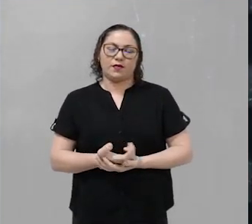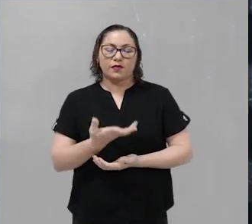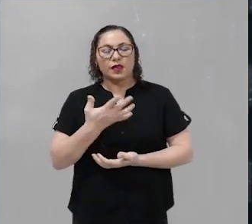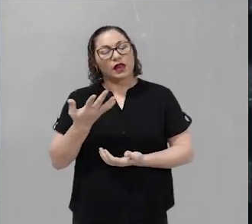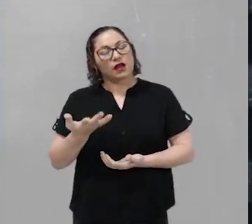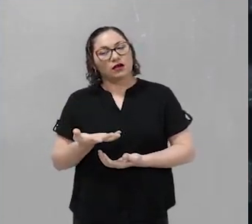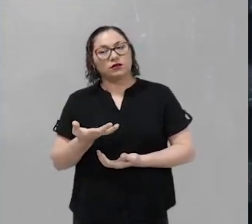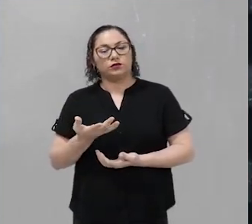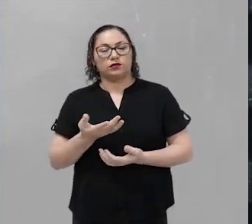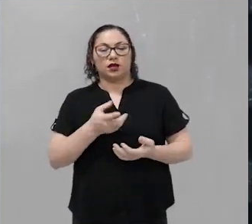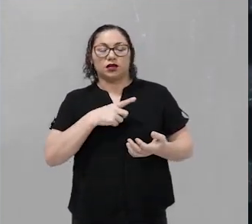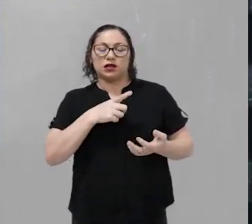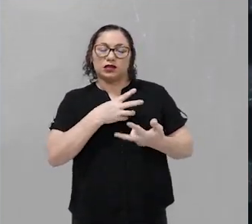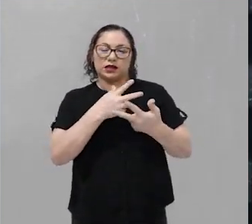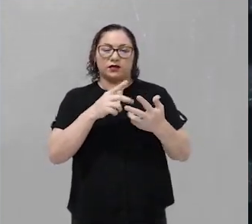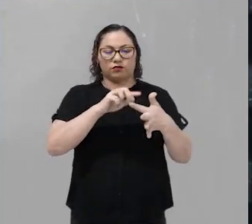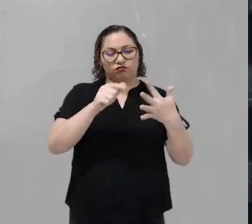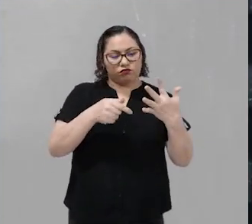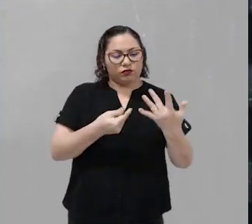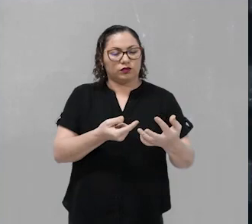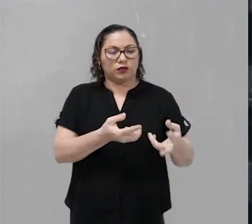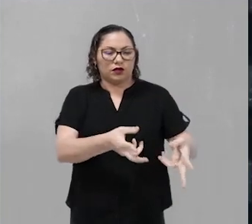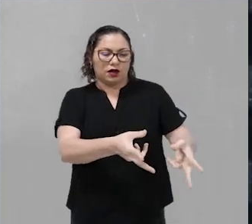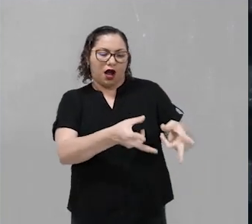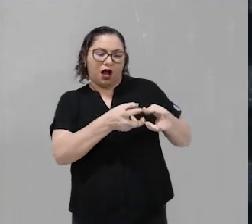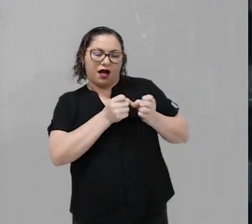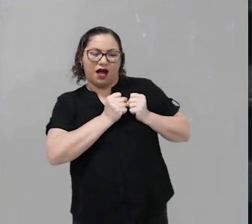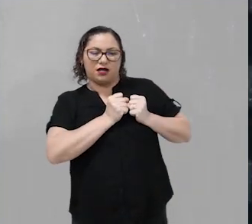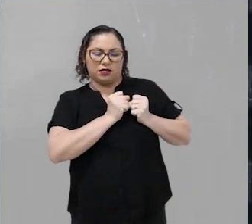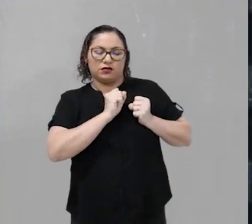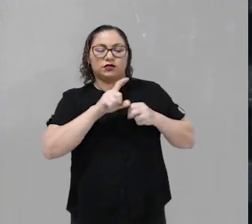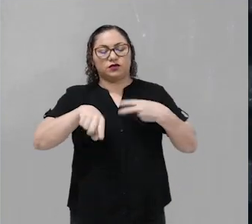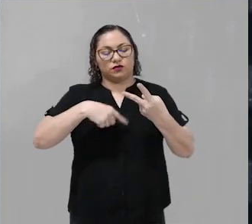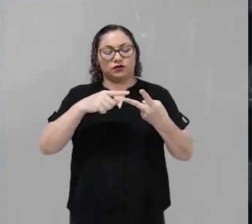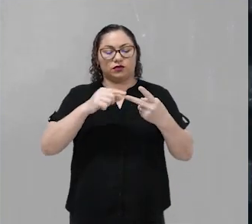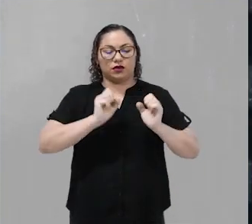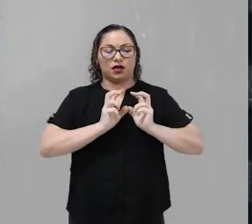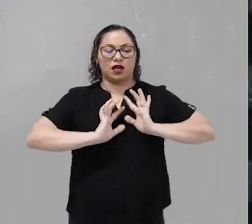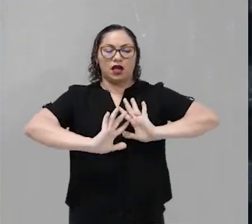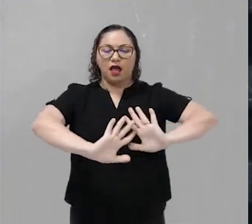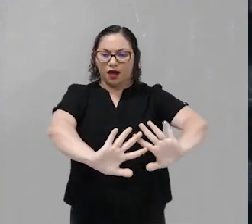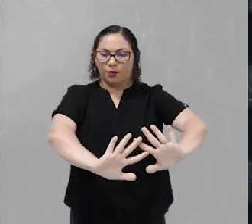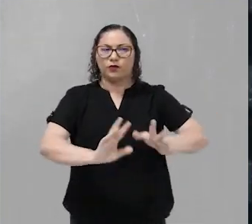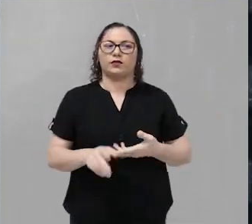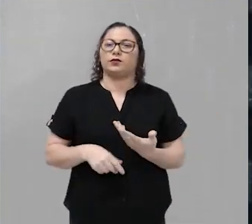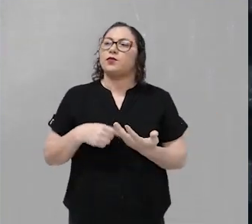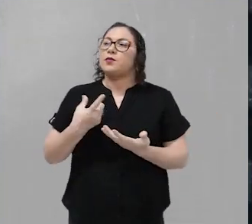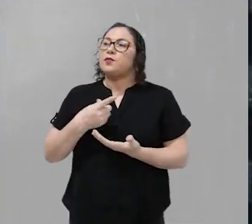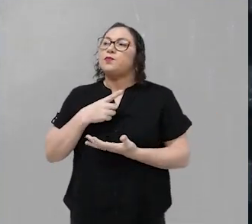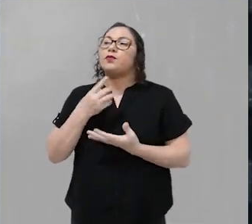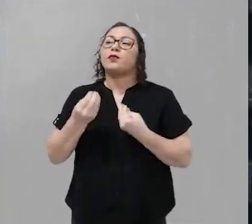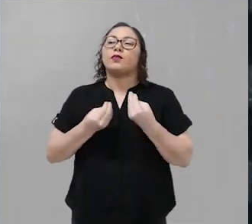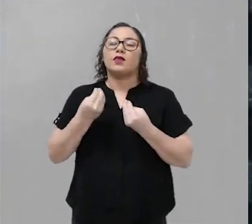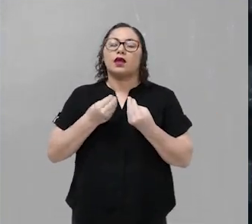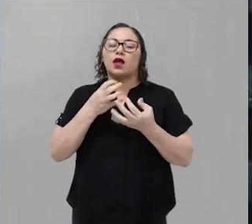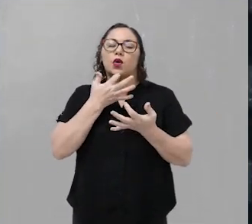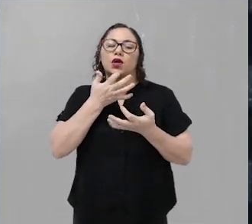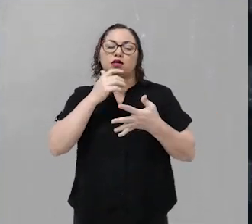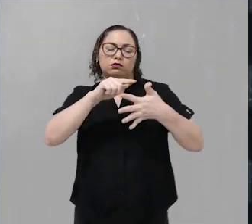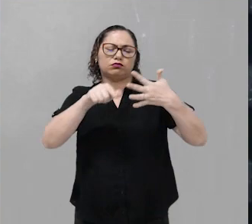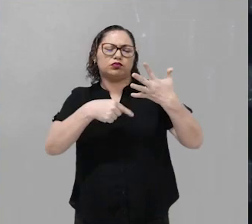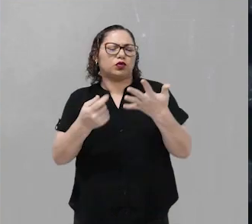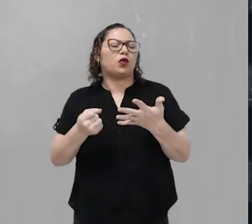fatores atrativos e fatores repulsivos do crescimento urbano. Vamos lá, então, conhecer quais são esses